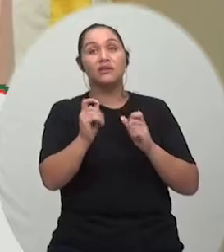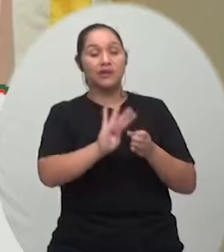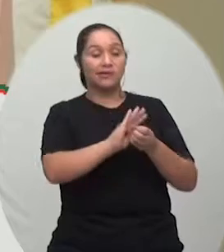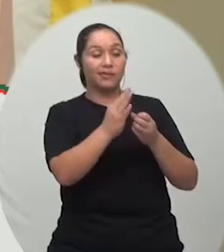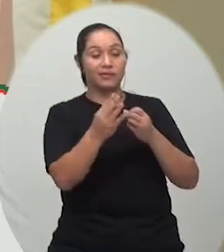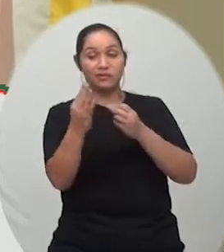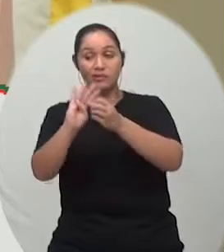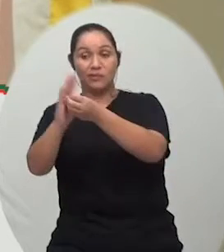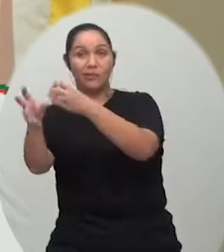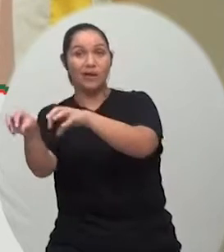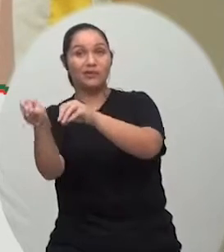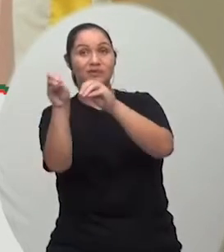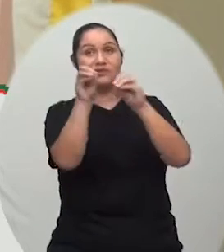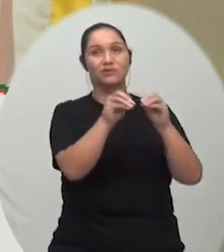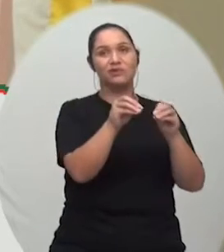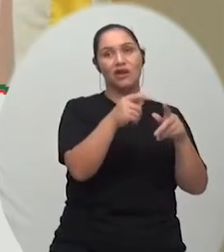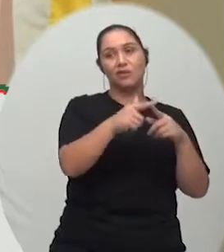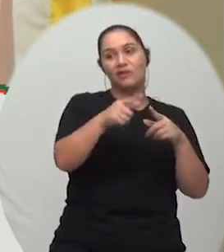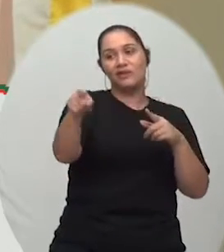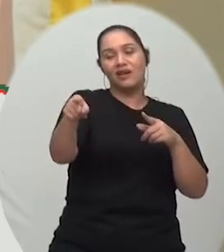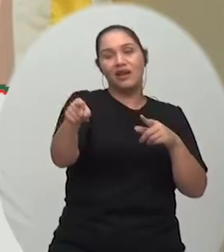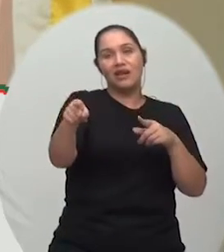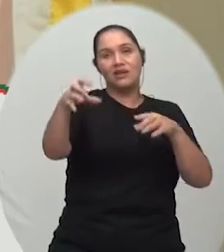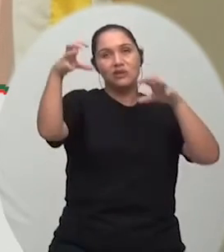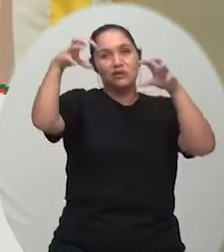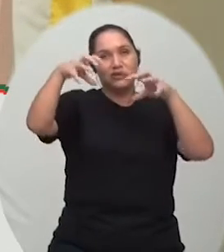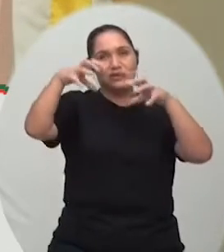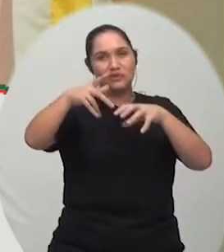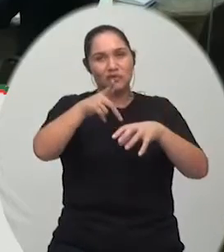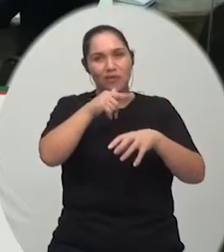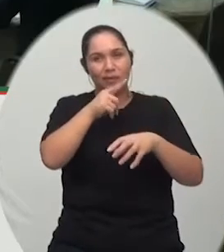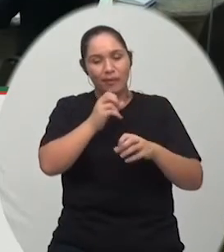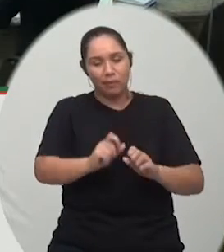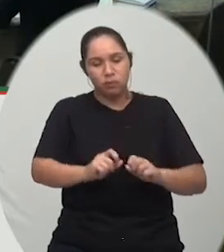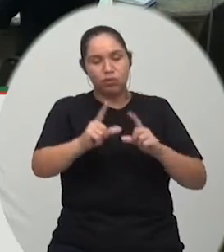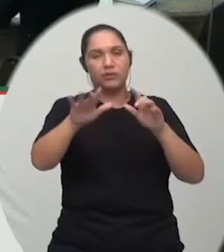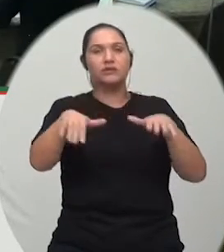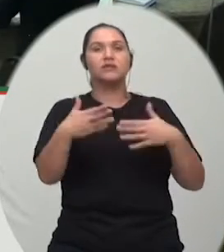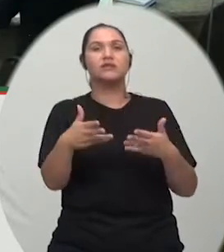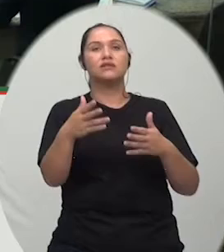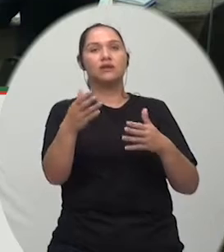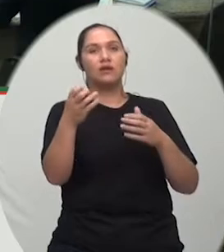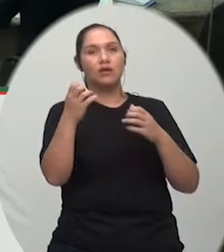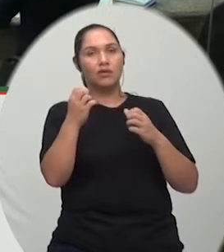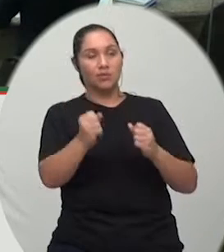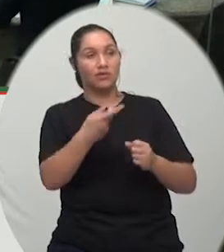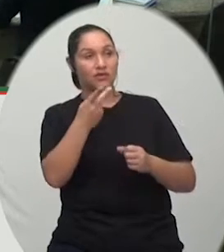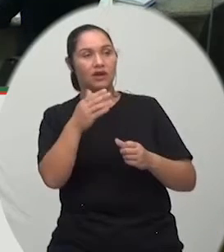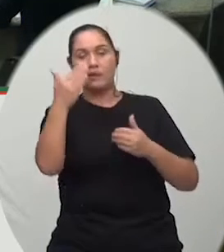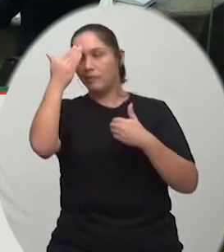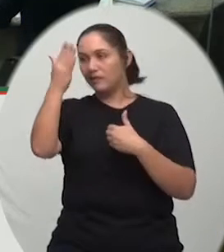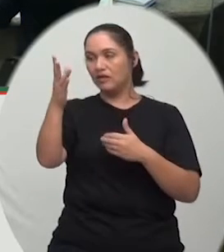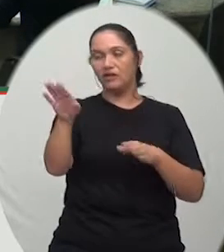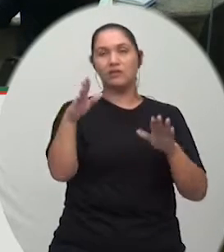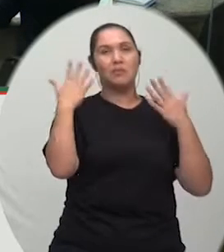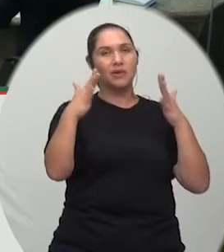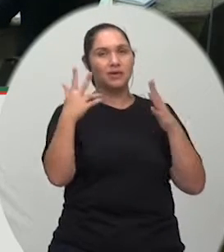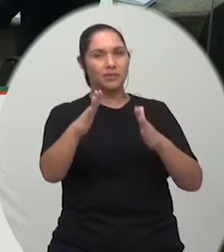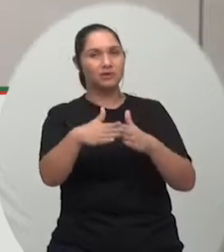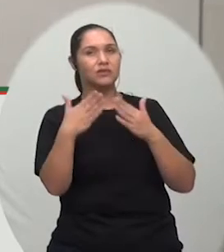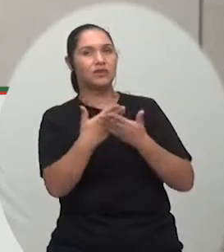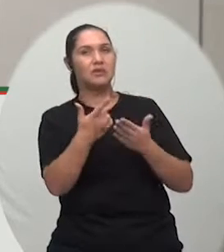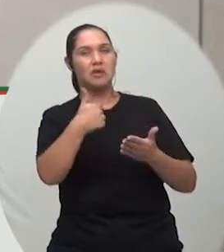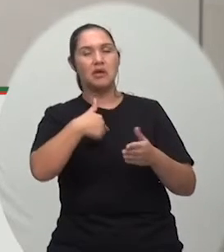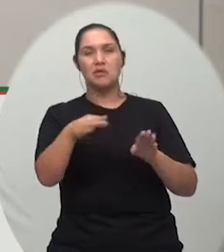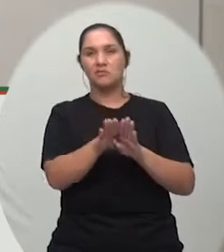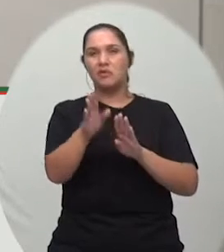bairro e não sabem aonde ir por causa desse alagamento. Só da parte, vereador. Obrigado pela parte. Parabéns pelo requerimento. A gente também tem feito muitos